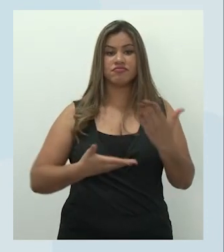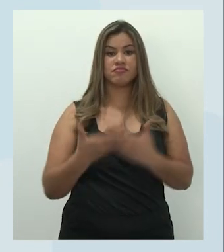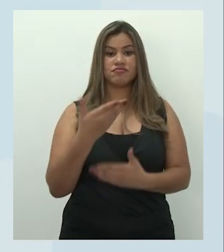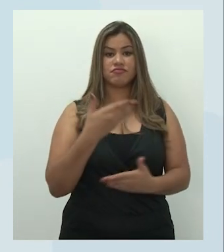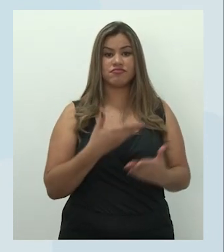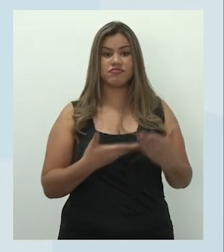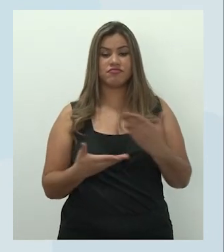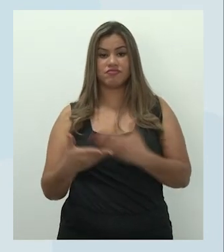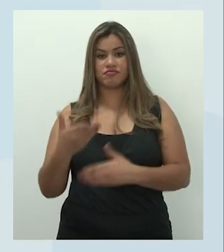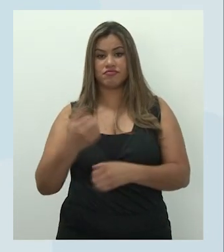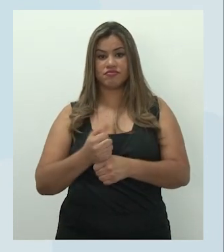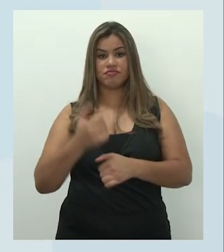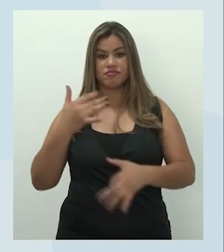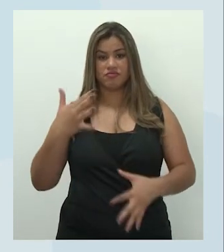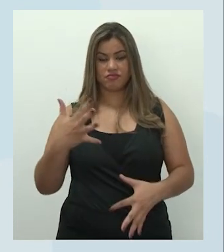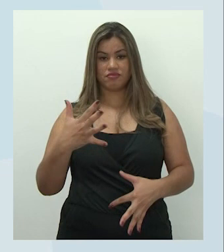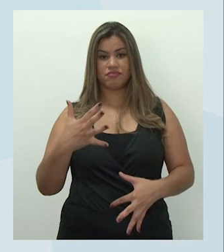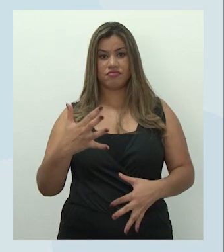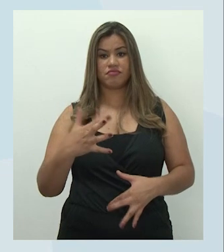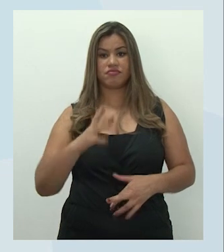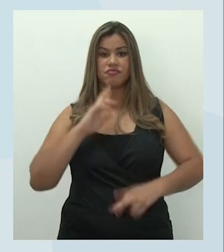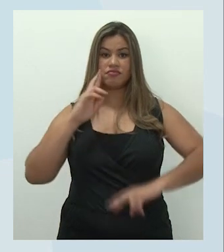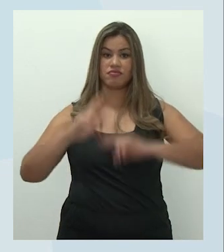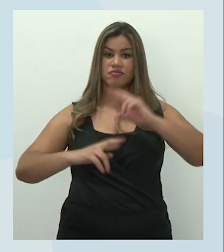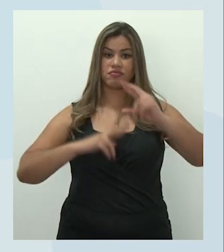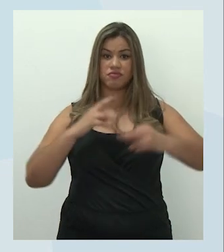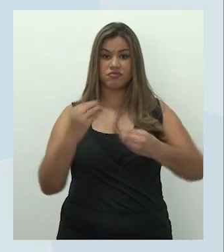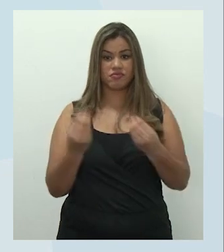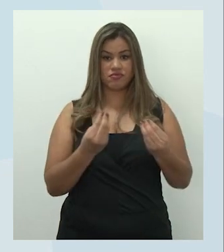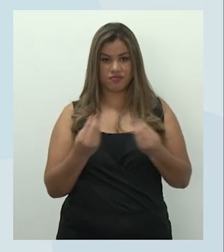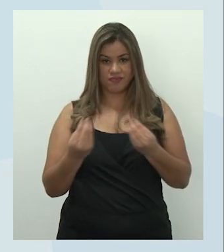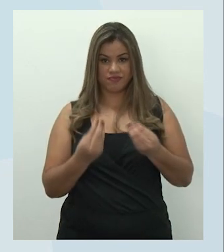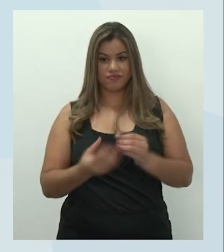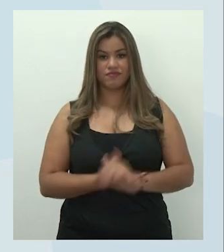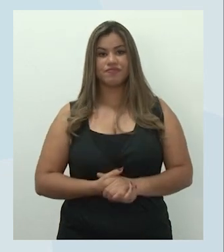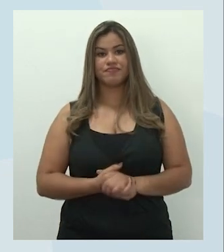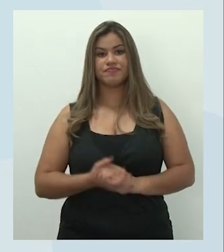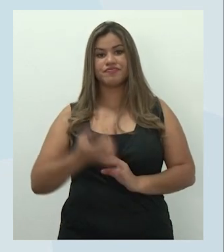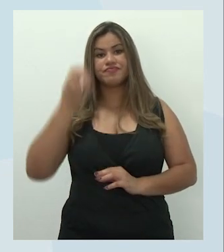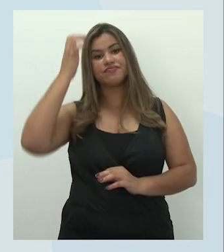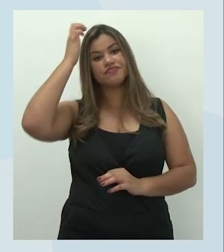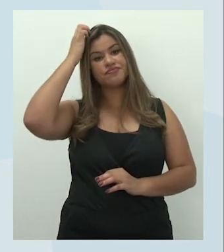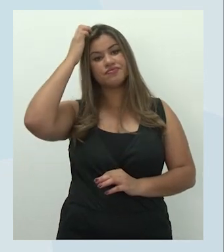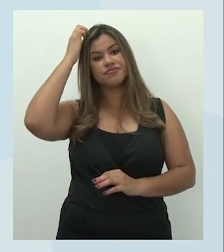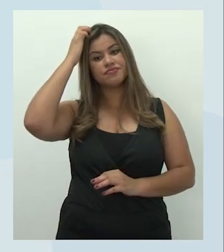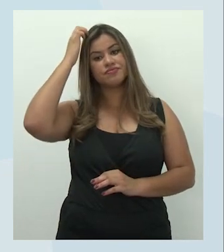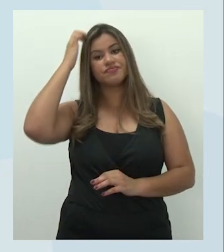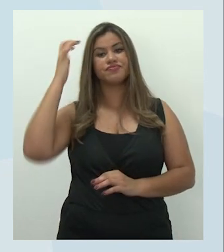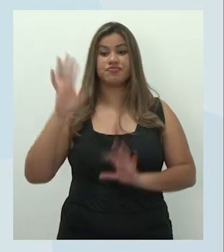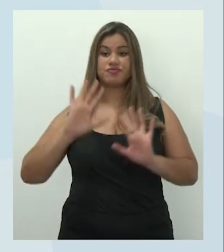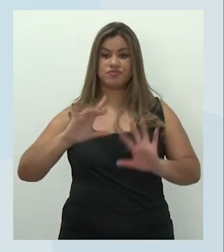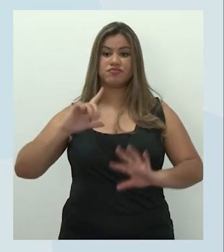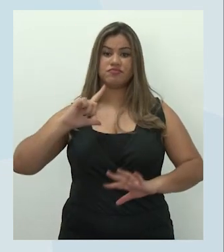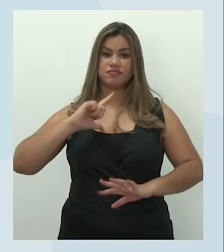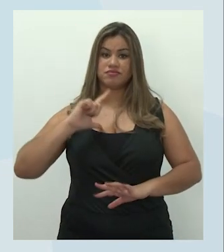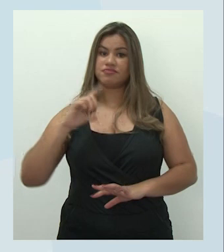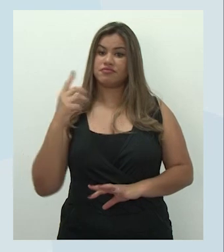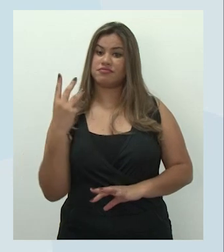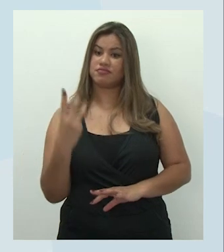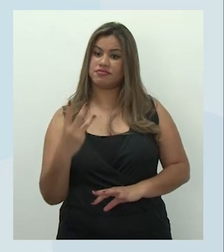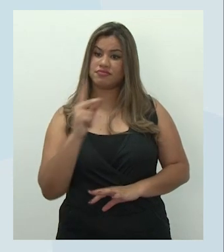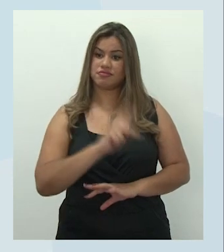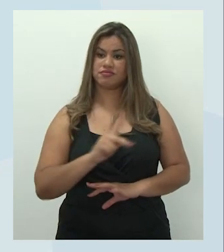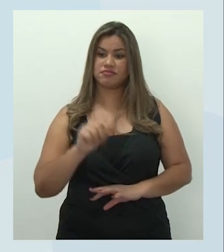conosco no chat como vocês solucionaram esse problema. Então, tem 3 professoras, a Amanda,